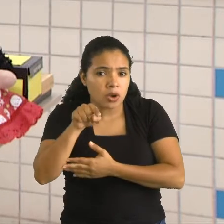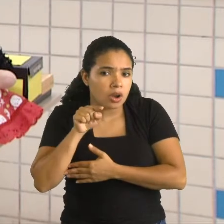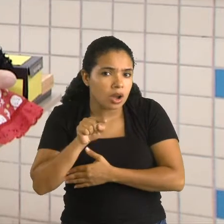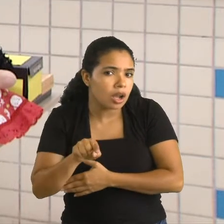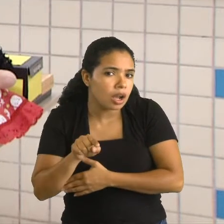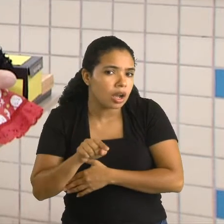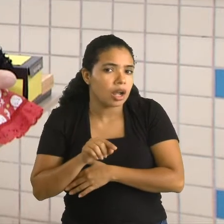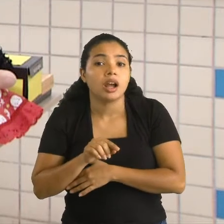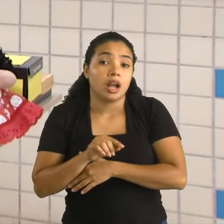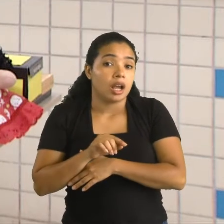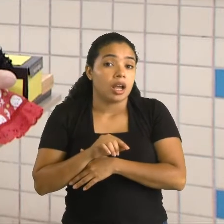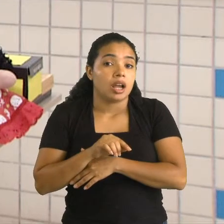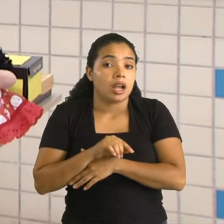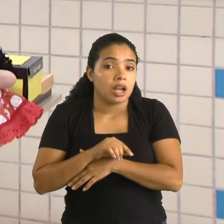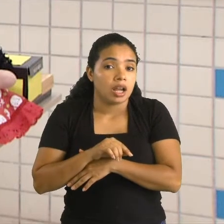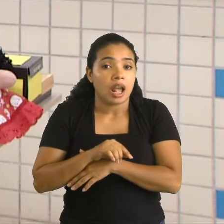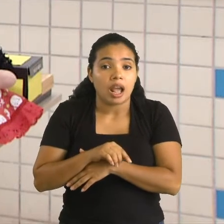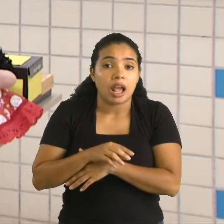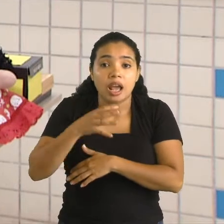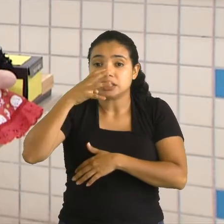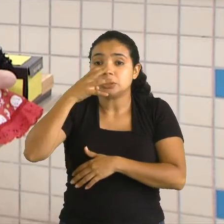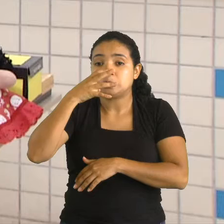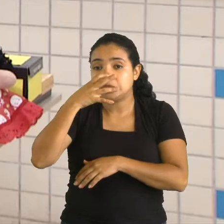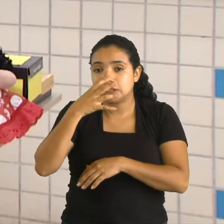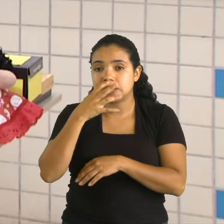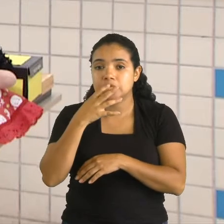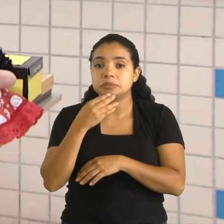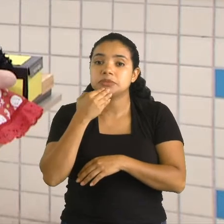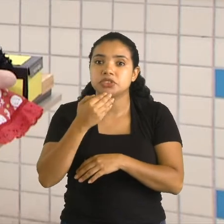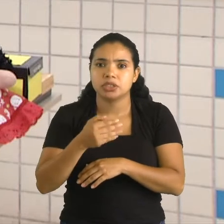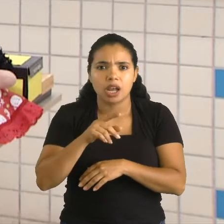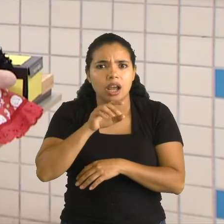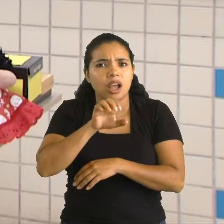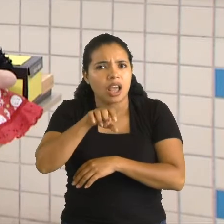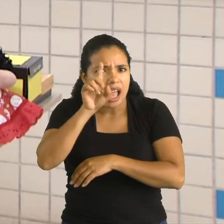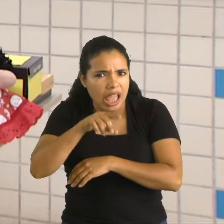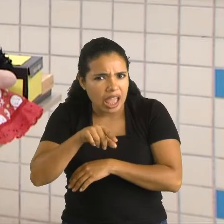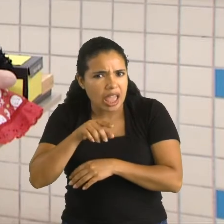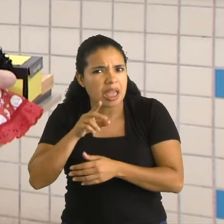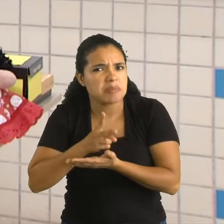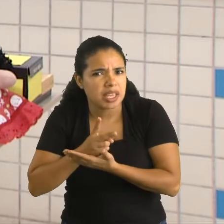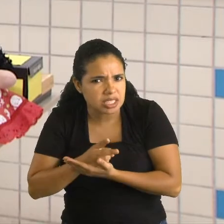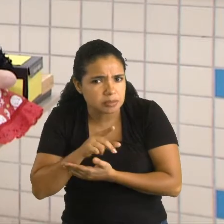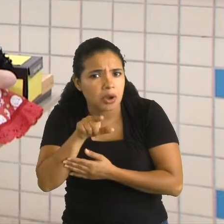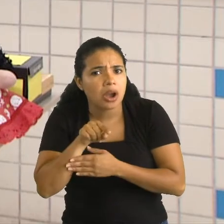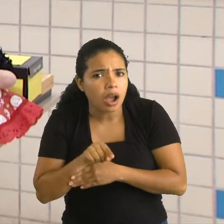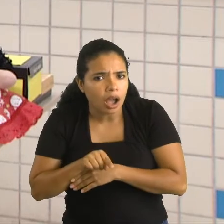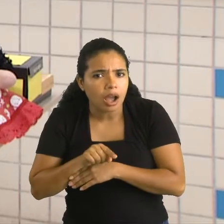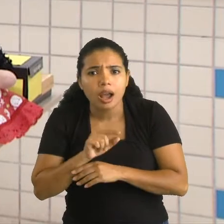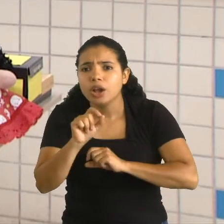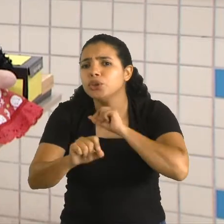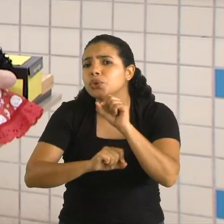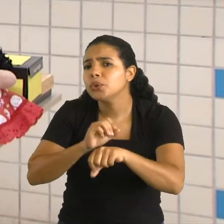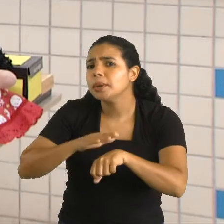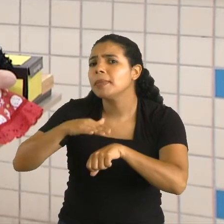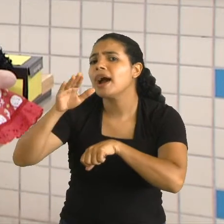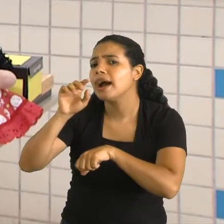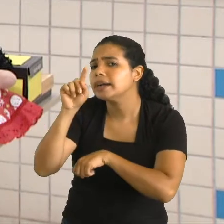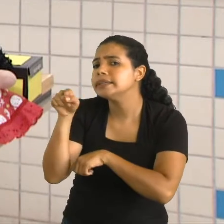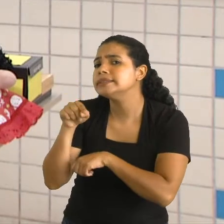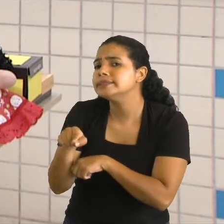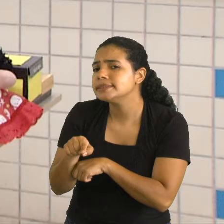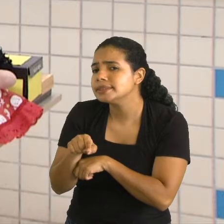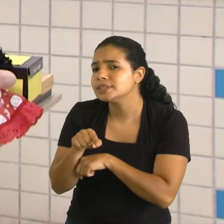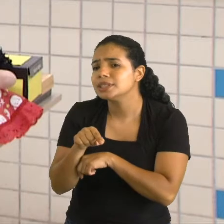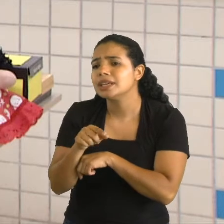quando a dona Raposa fala dos pedidos. Ela fala, é mesmo? E o que mais? E o que mais? Ela estava